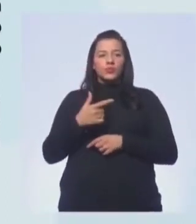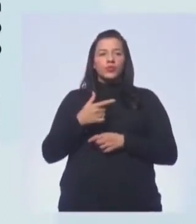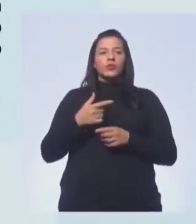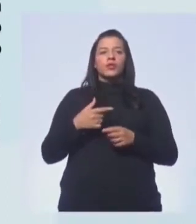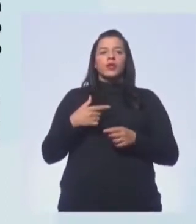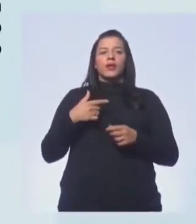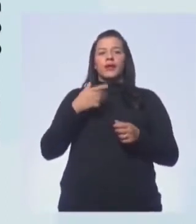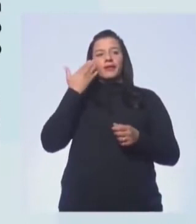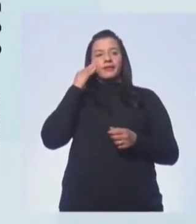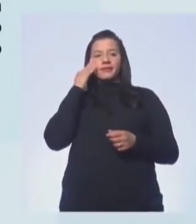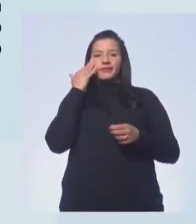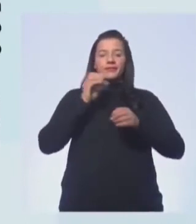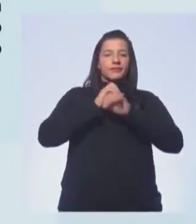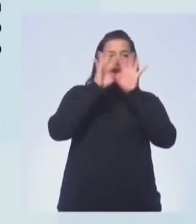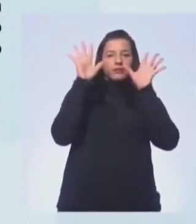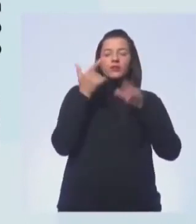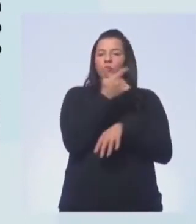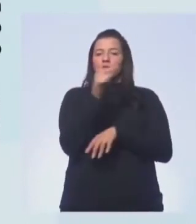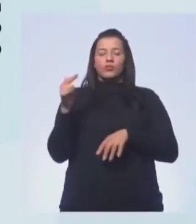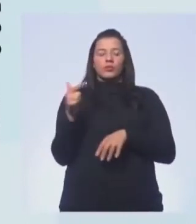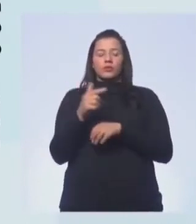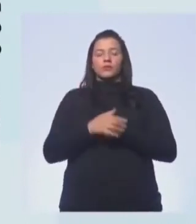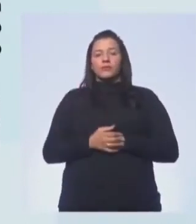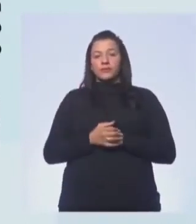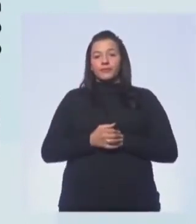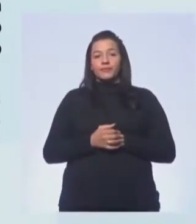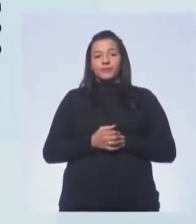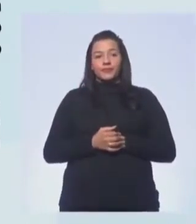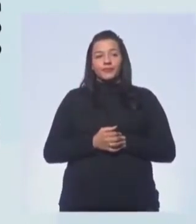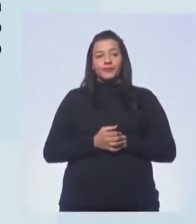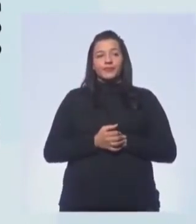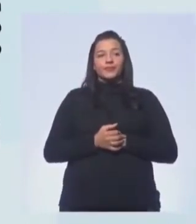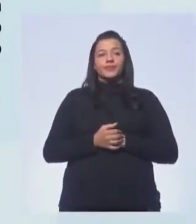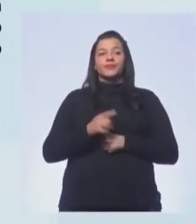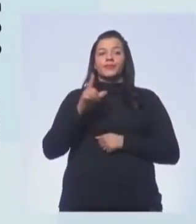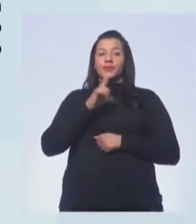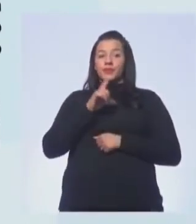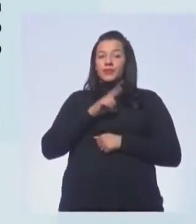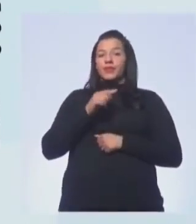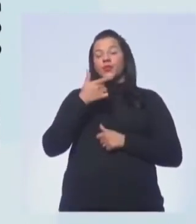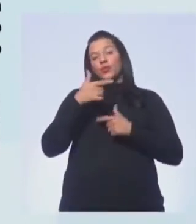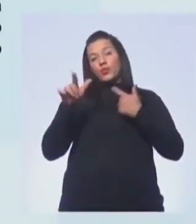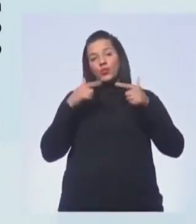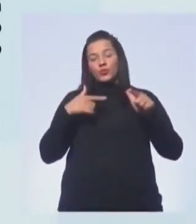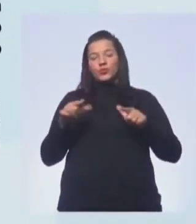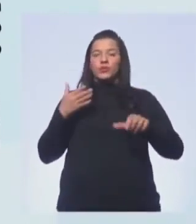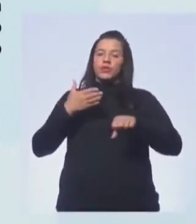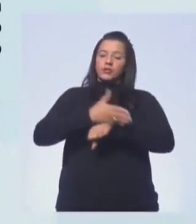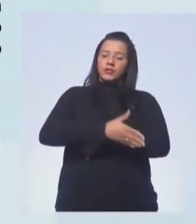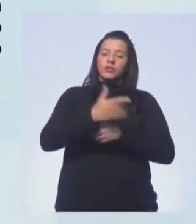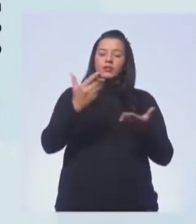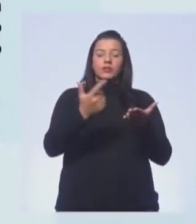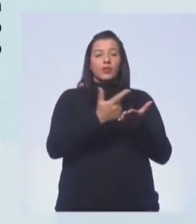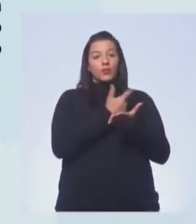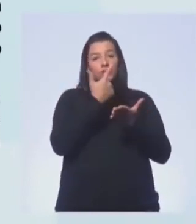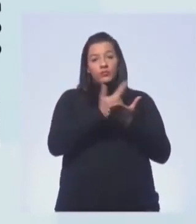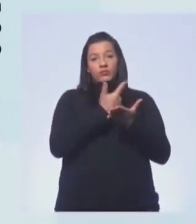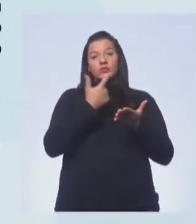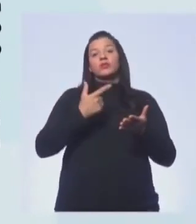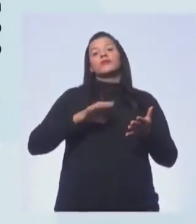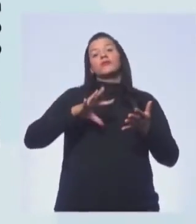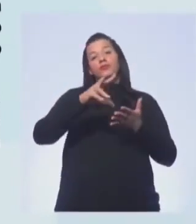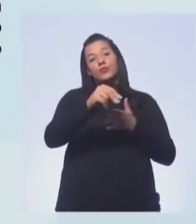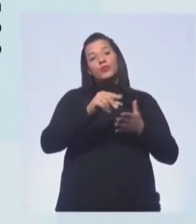não compreender a maior parte do que leem. Há ainda entraves para o acesso aos livros. O Brasil está vivendo uma crise